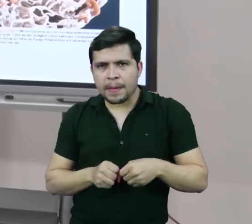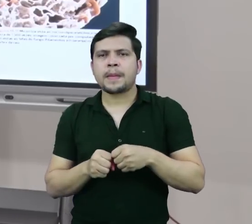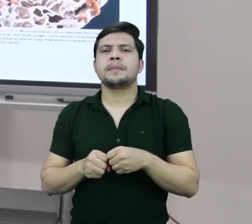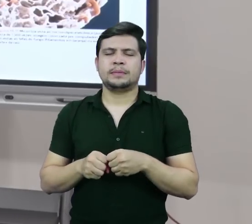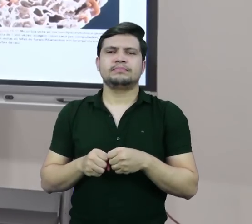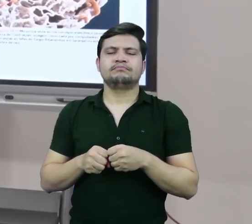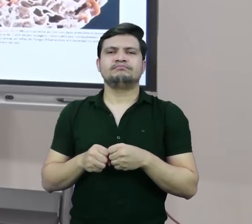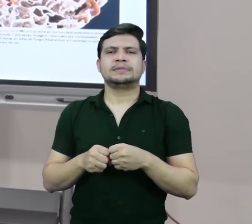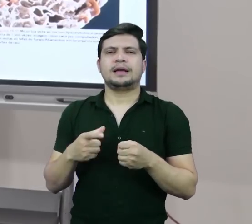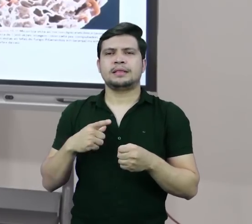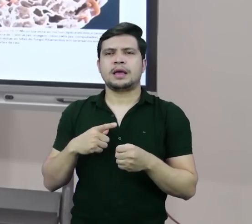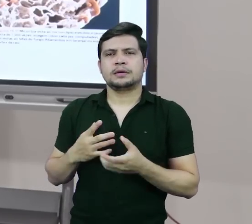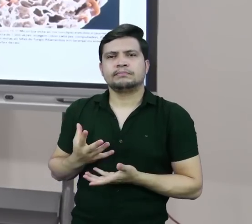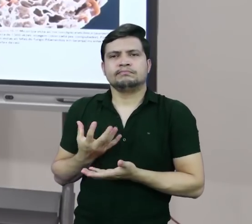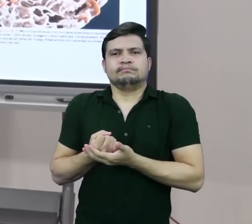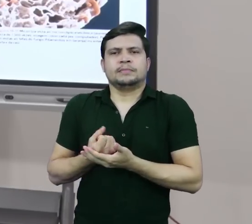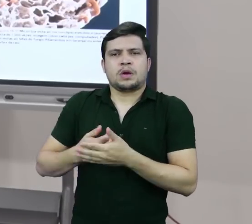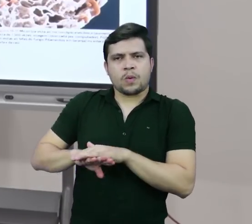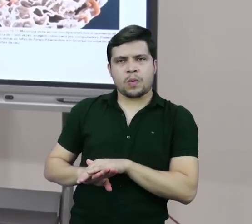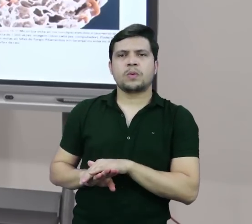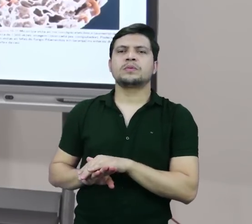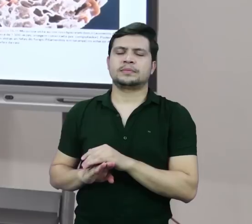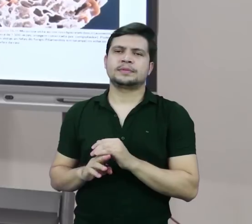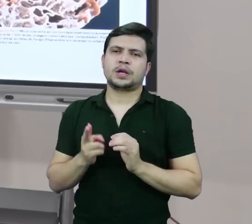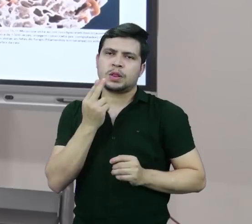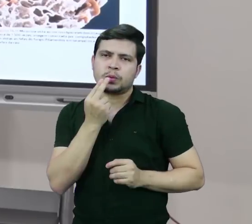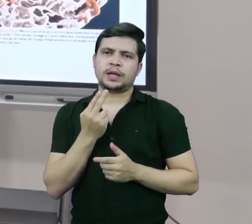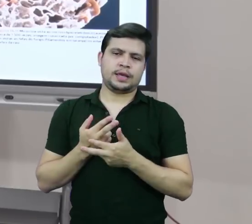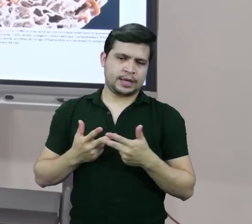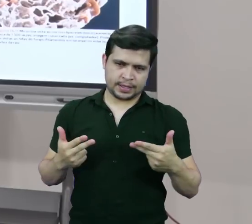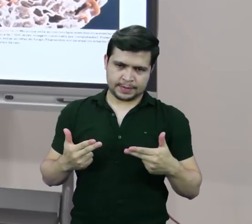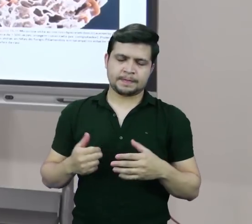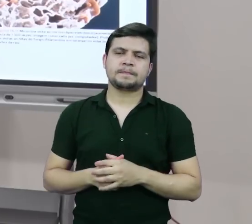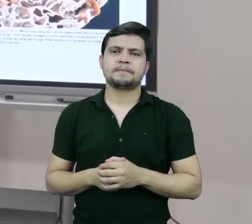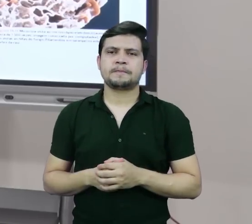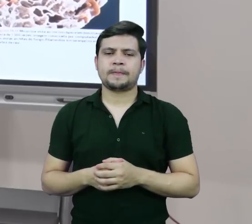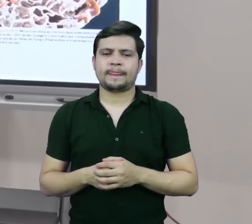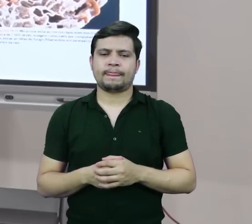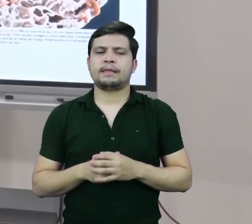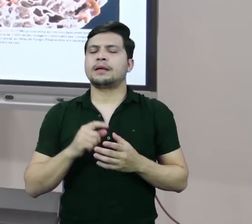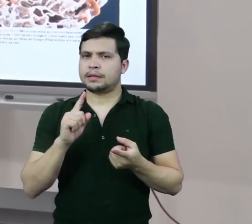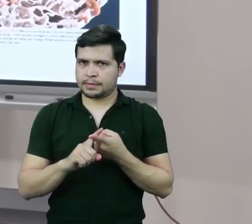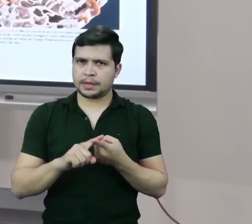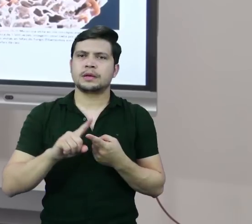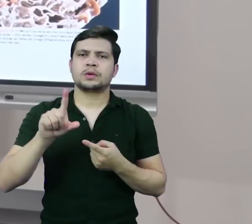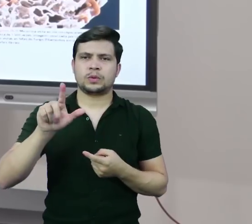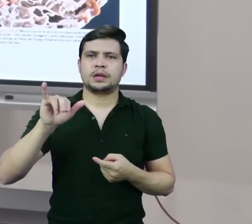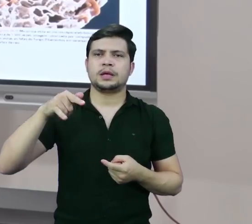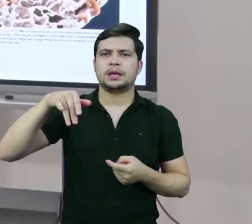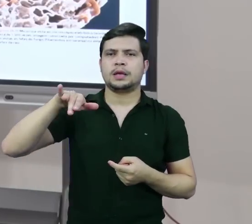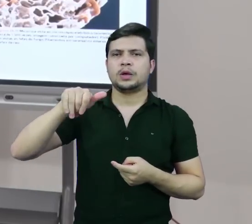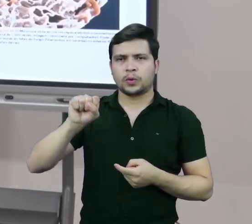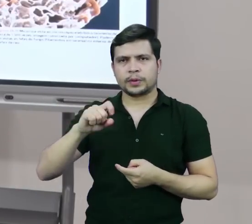nutrientes lá do matinho que ela come, né? Dos vegetais aí que ela se alimenta. Temos aqui os líquens, né? Que é uma relação ecológica